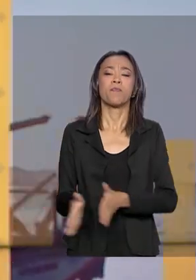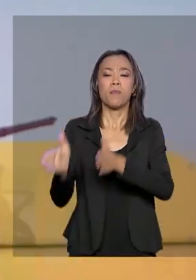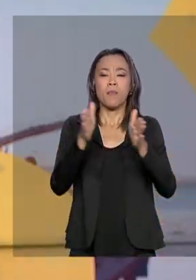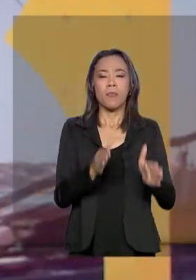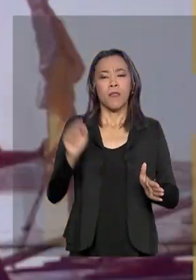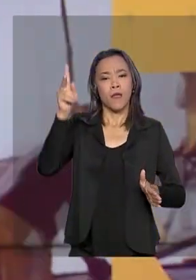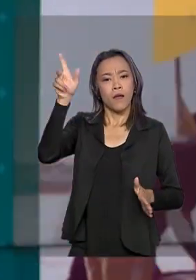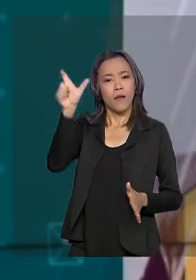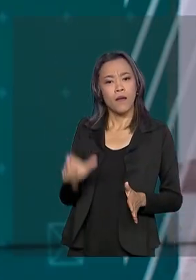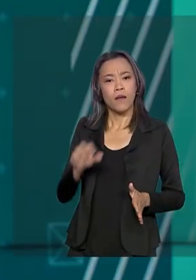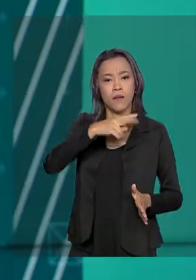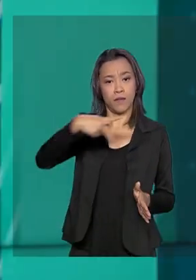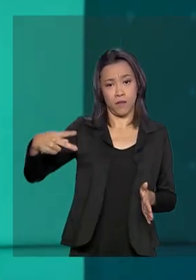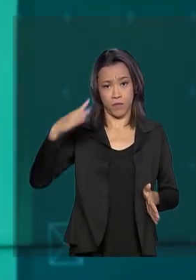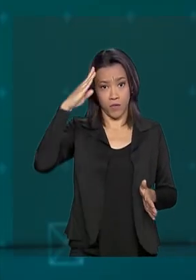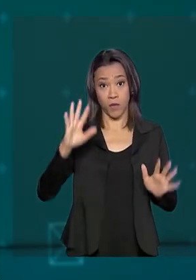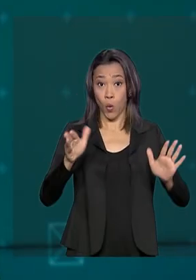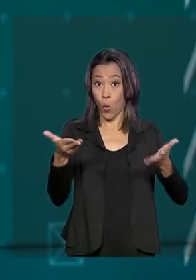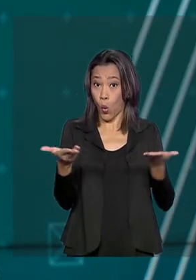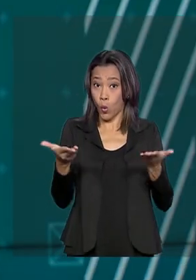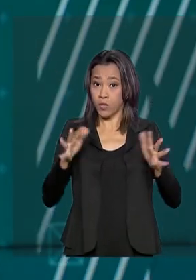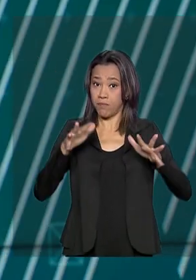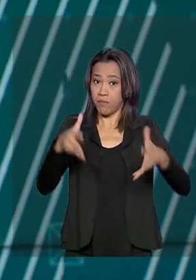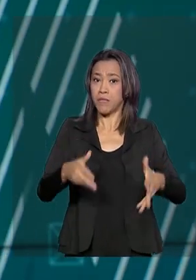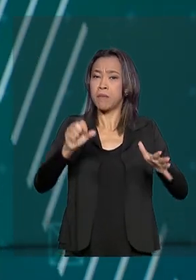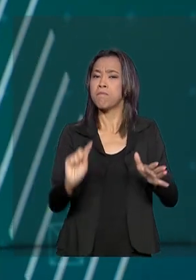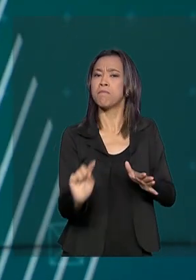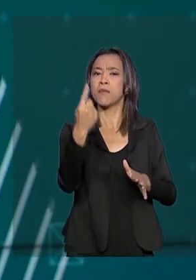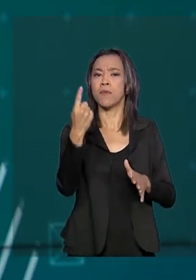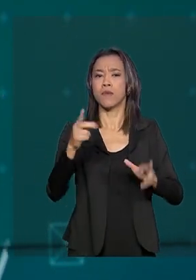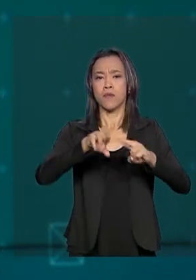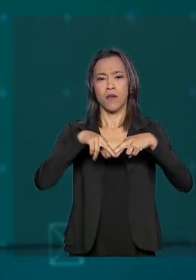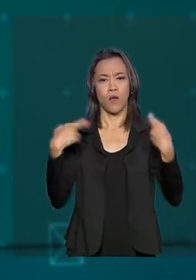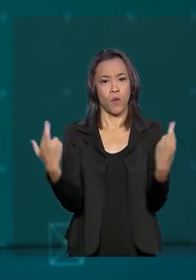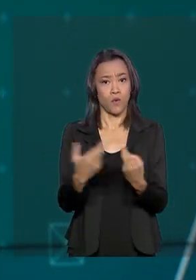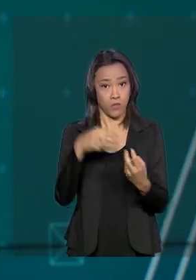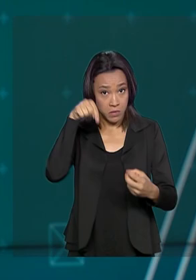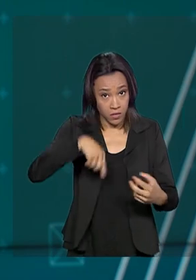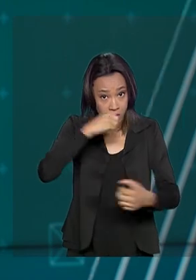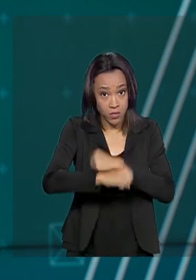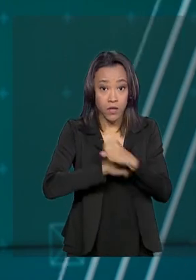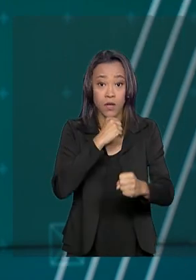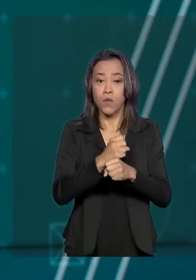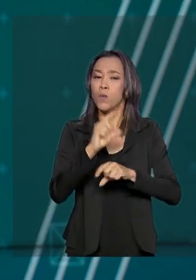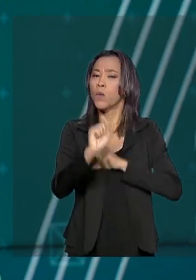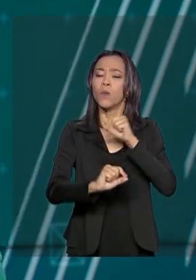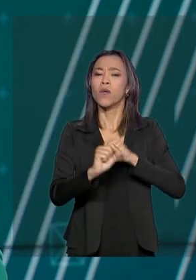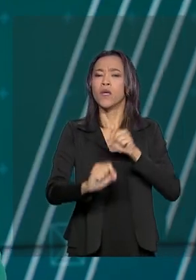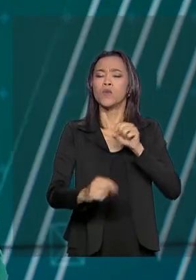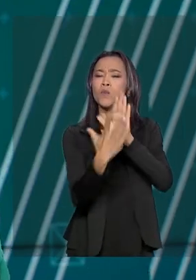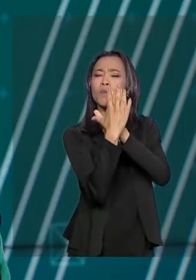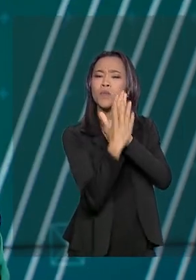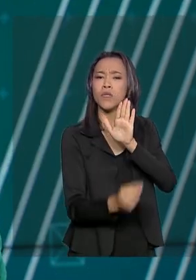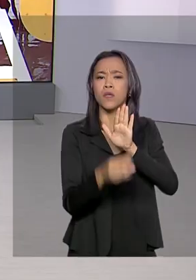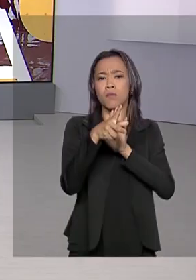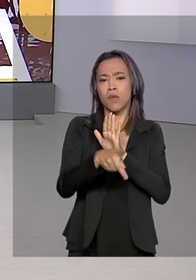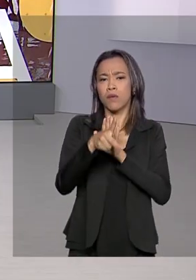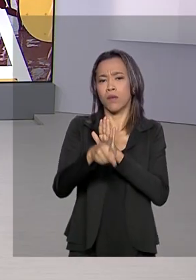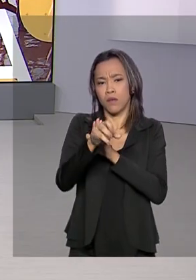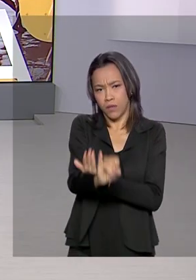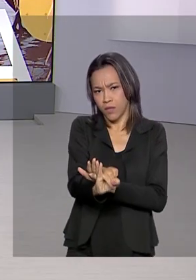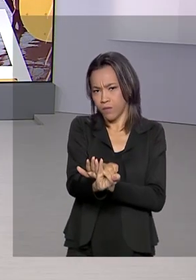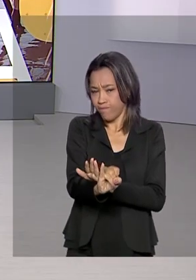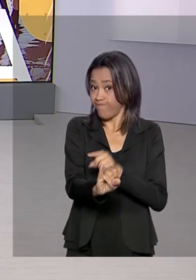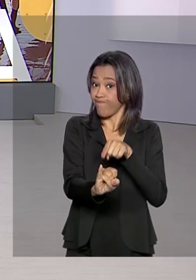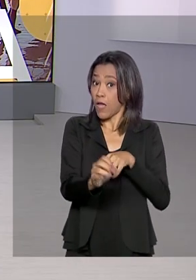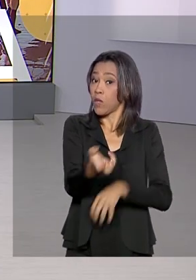o presidente jair bolsonaro participar hoje da primeira reunião do ano do conselho do programa de parcerias de investimentos do